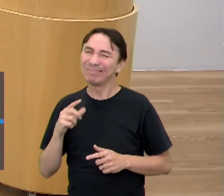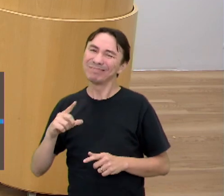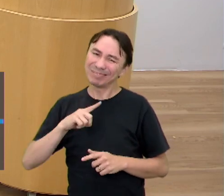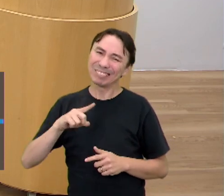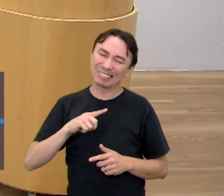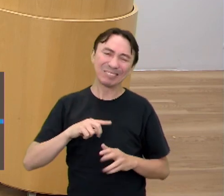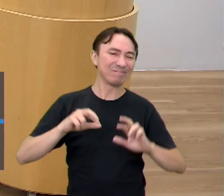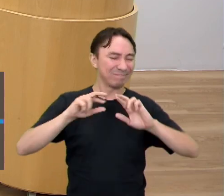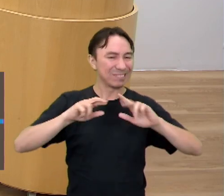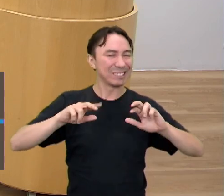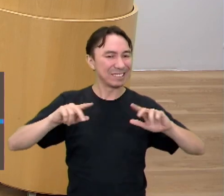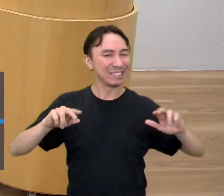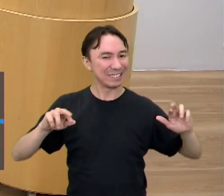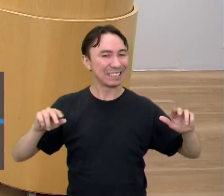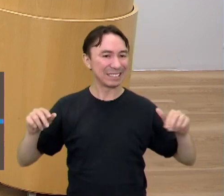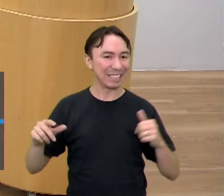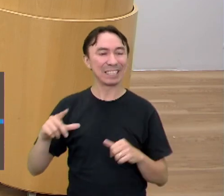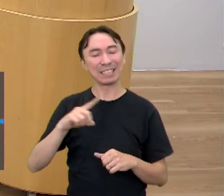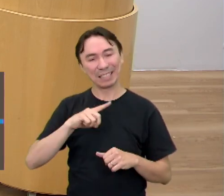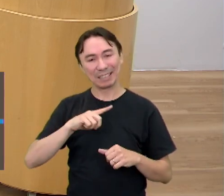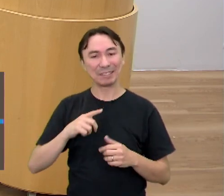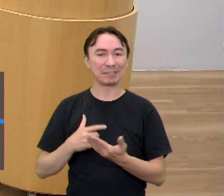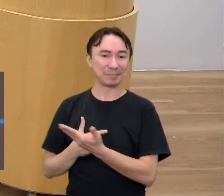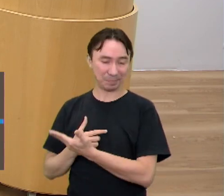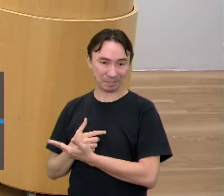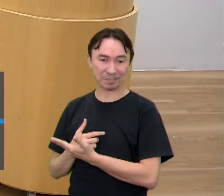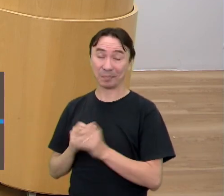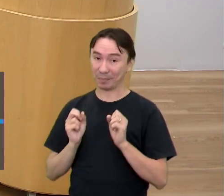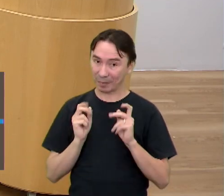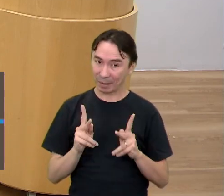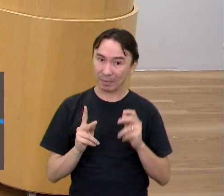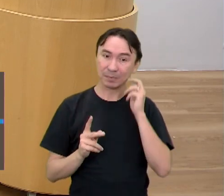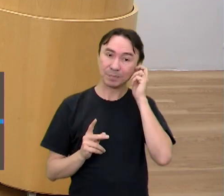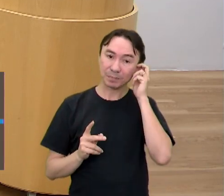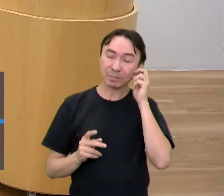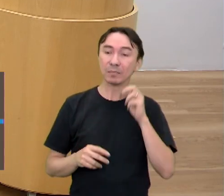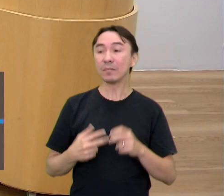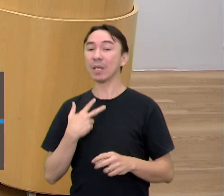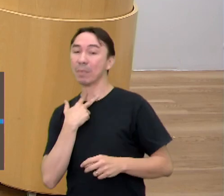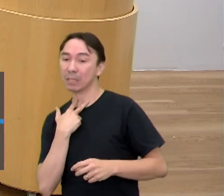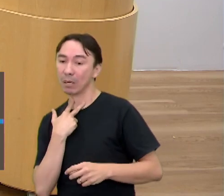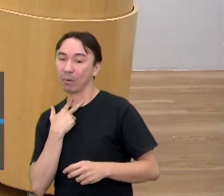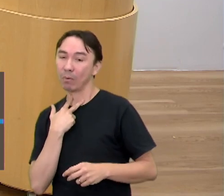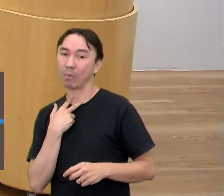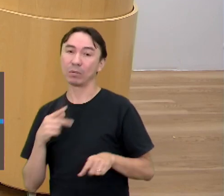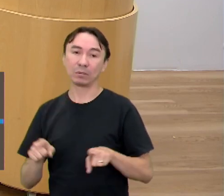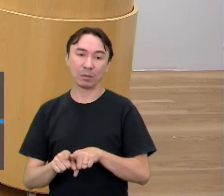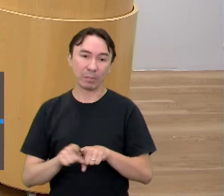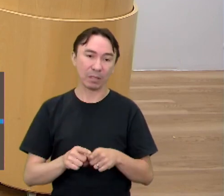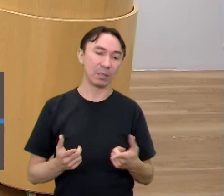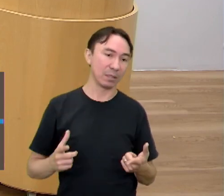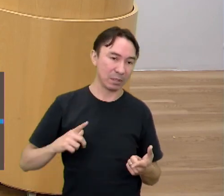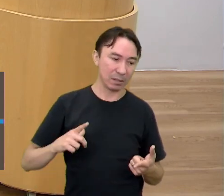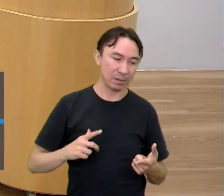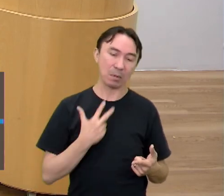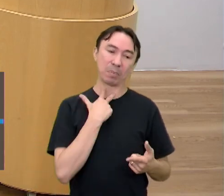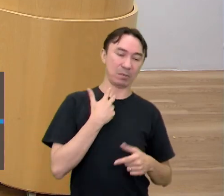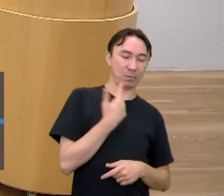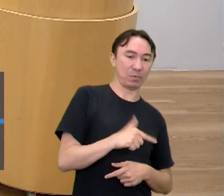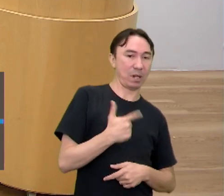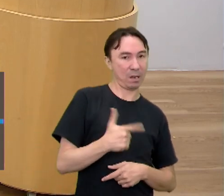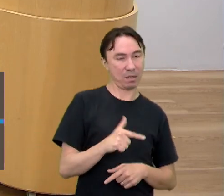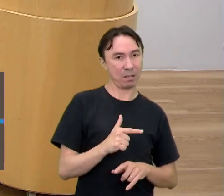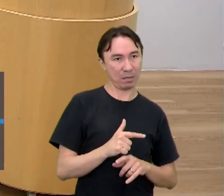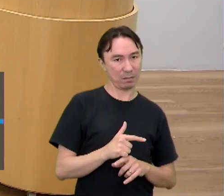ocupado e desocupado. Então se usa muito essa questão aí, tá ok? Ocupação e emprego são coisas diferentes, tudo bem? Bom,